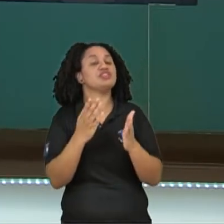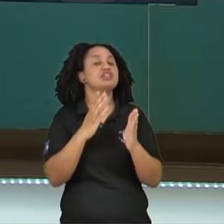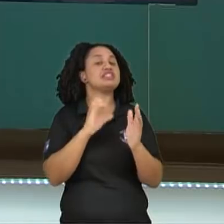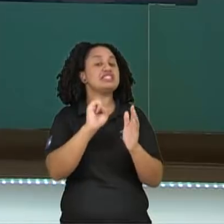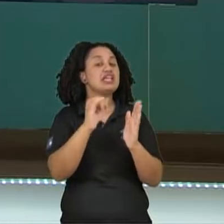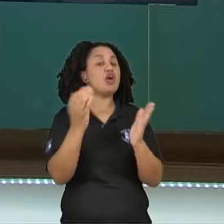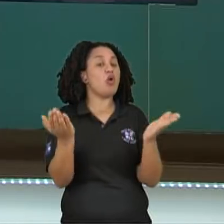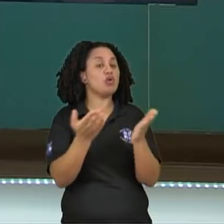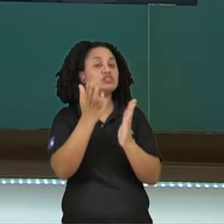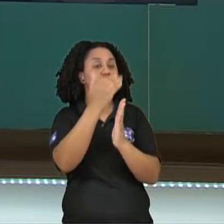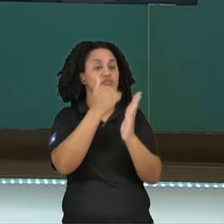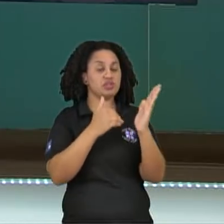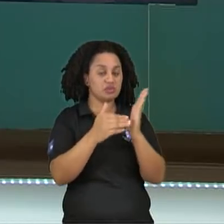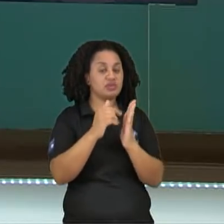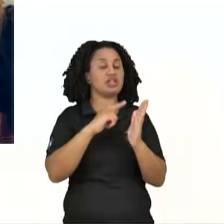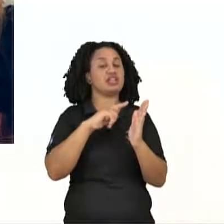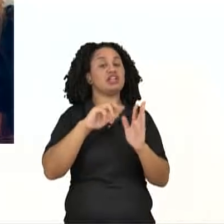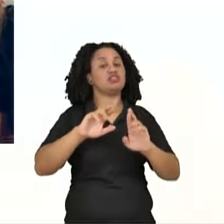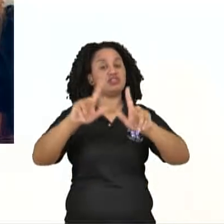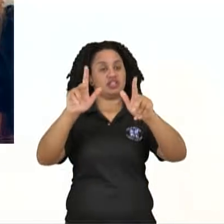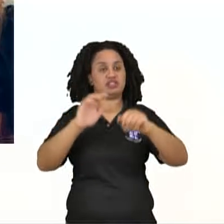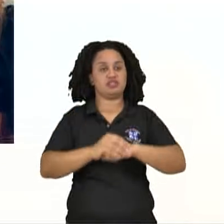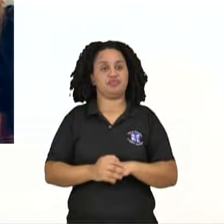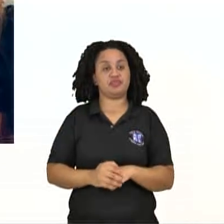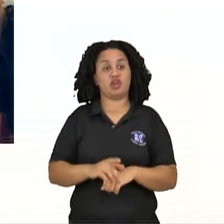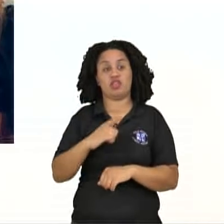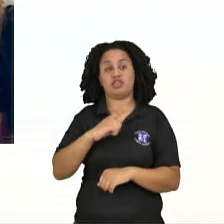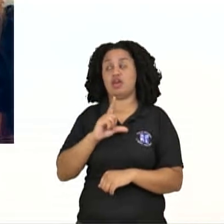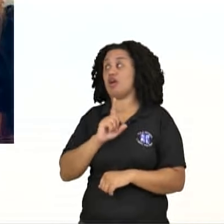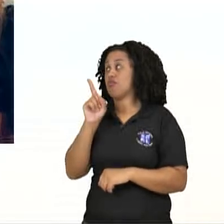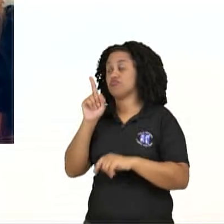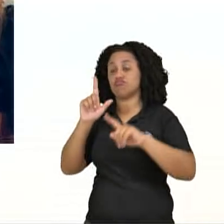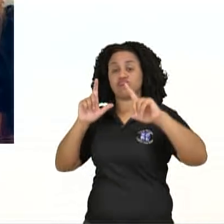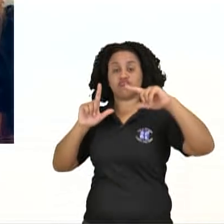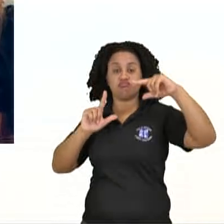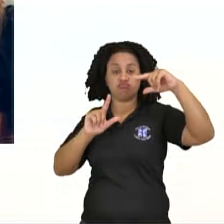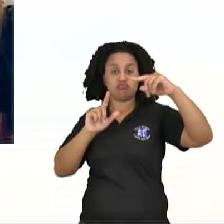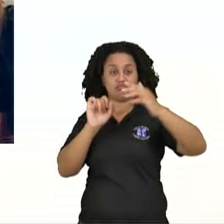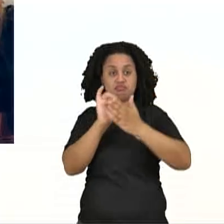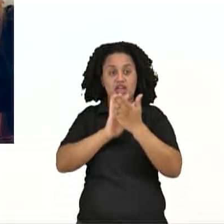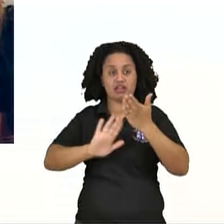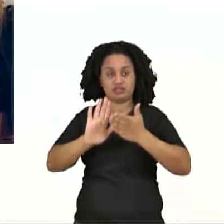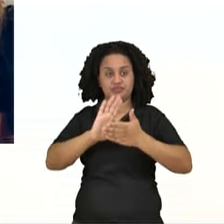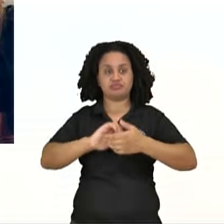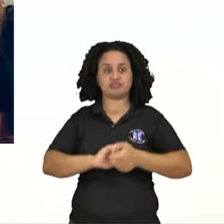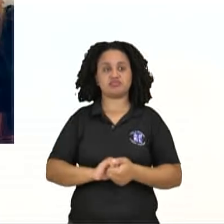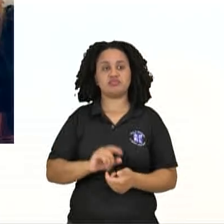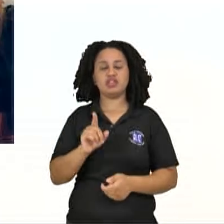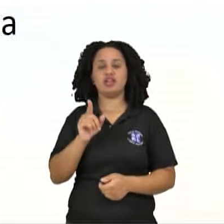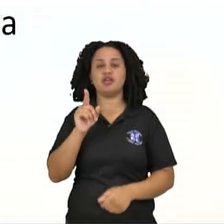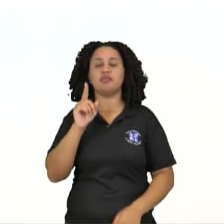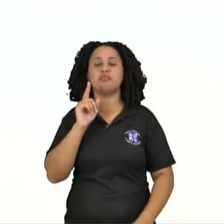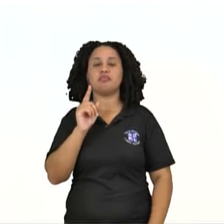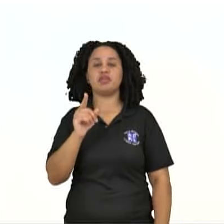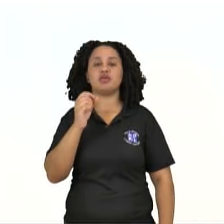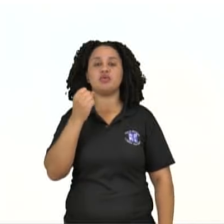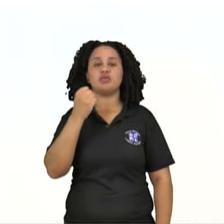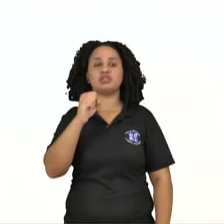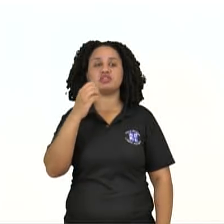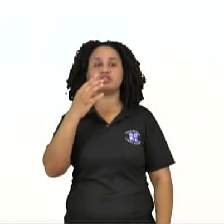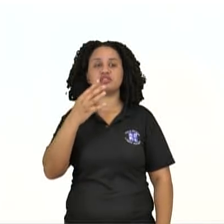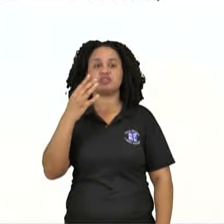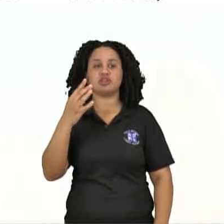começaram a se construir, inclusive com a pintura. Olha que interessante essa imagem, a dor, o sofrimento. Observe a roupa